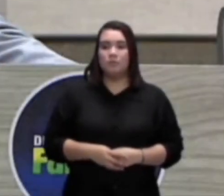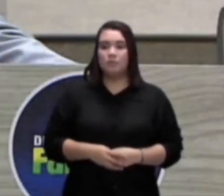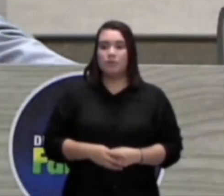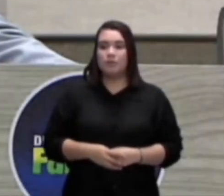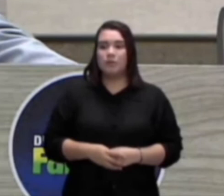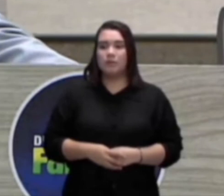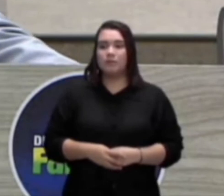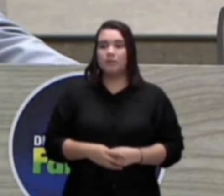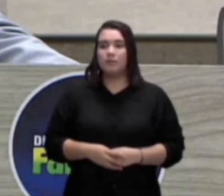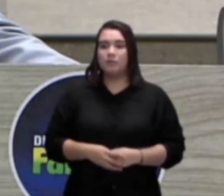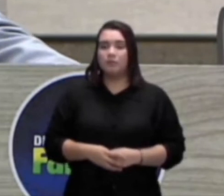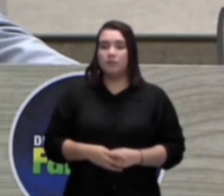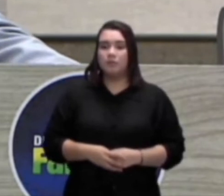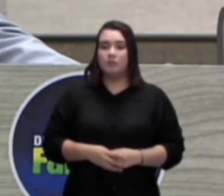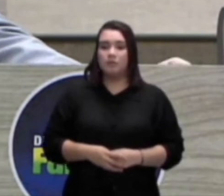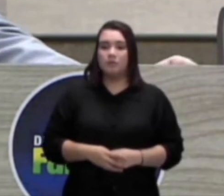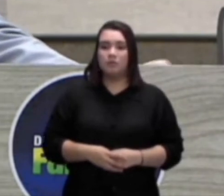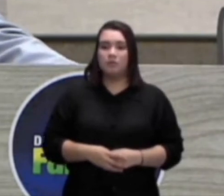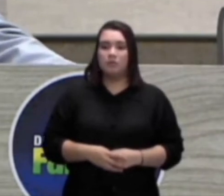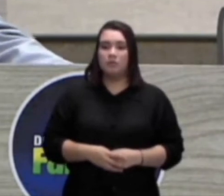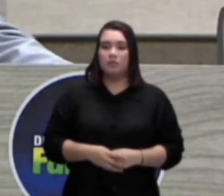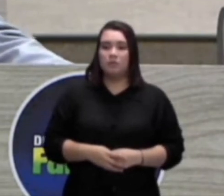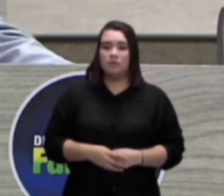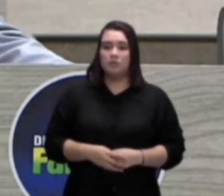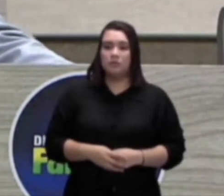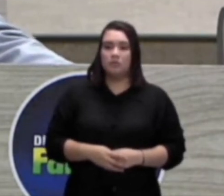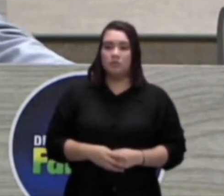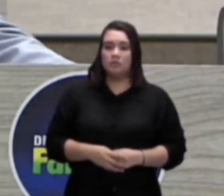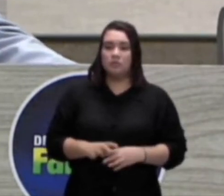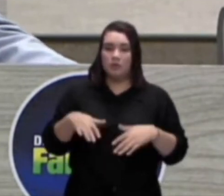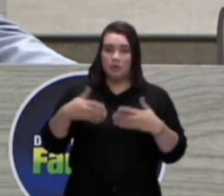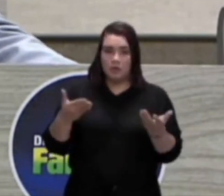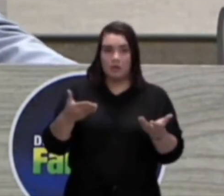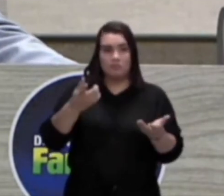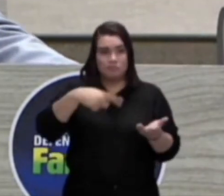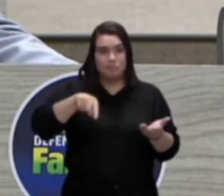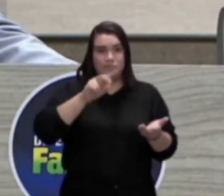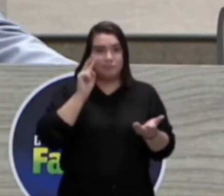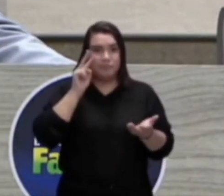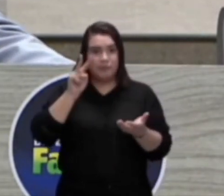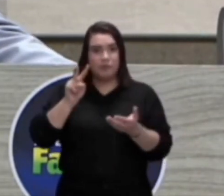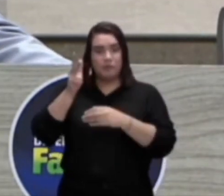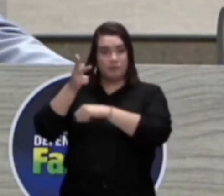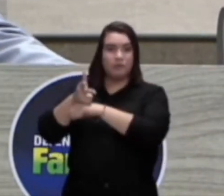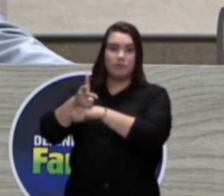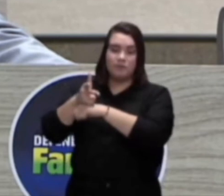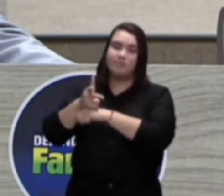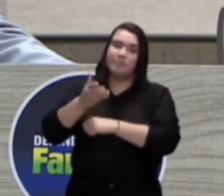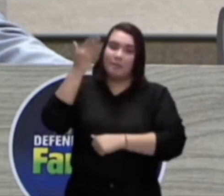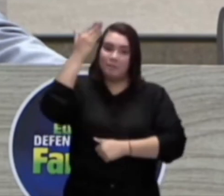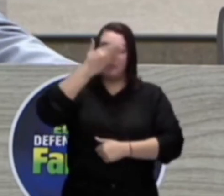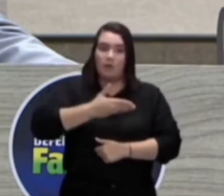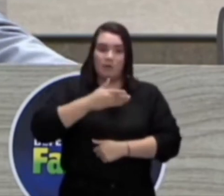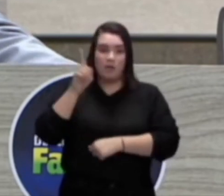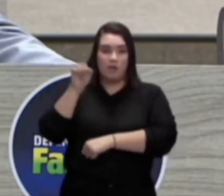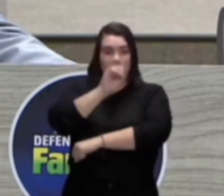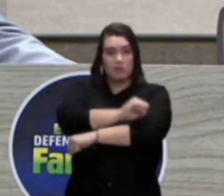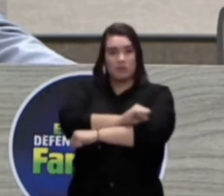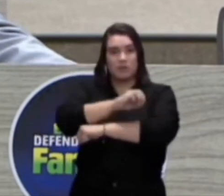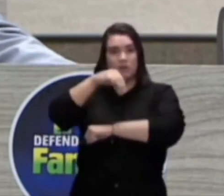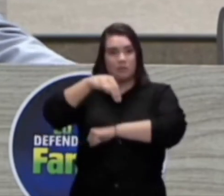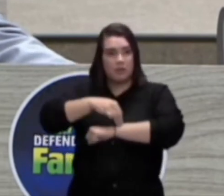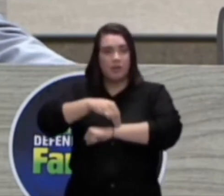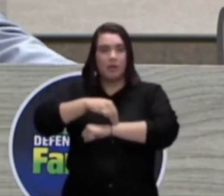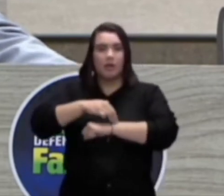projeção técnica. Fica aí comprovado, né, que a CEMED está, de